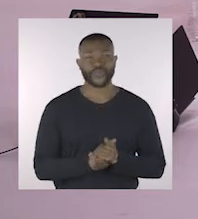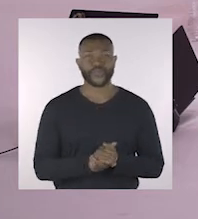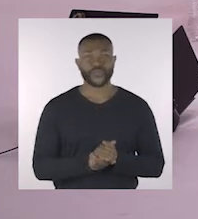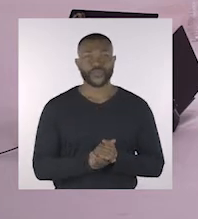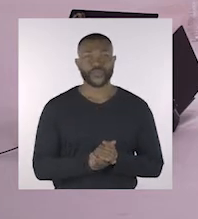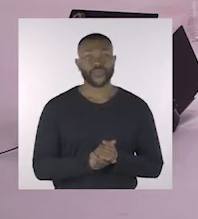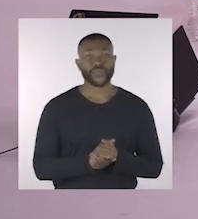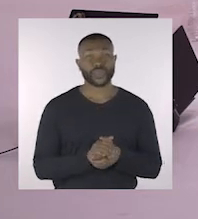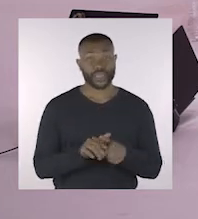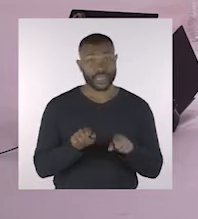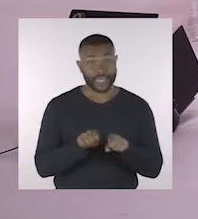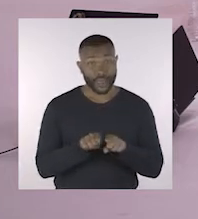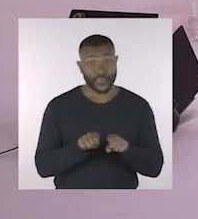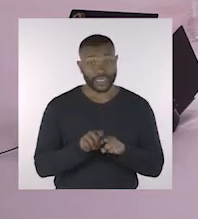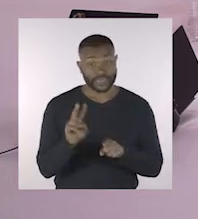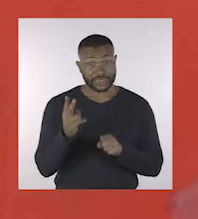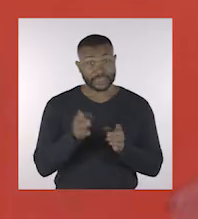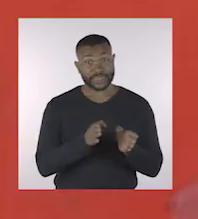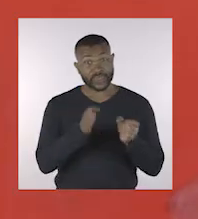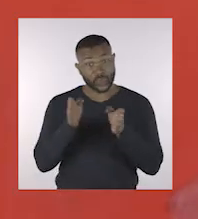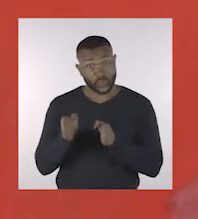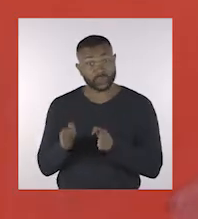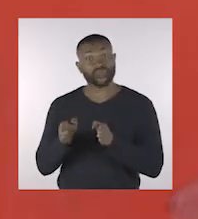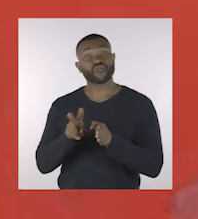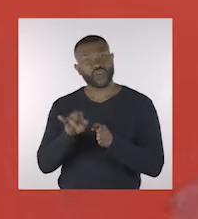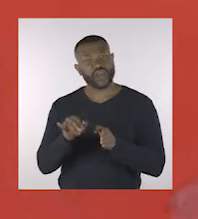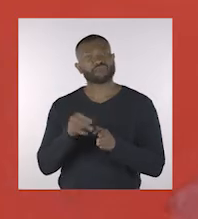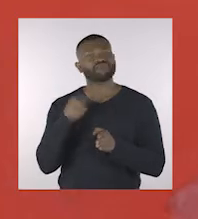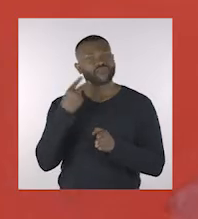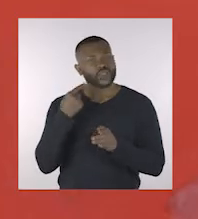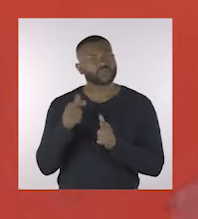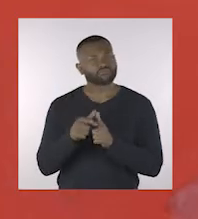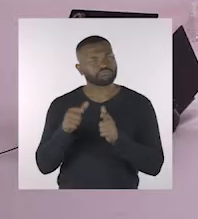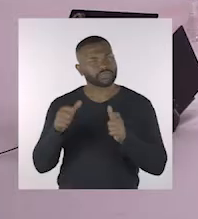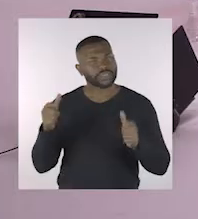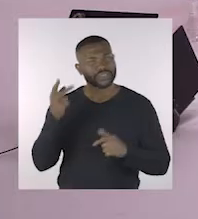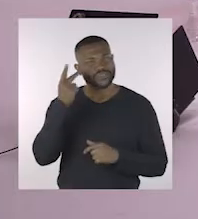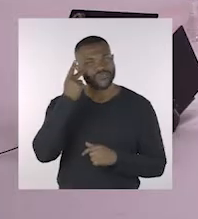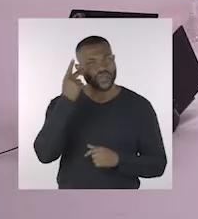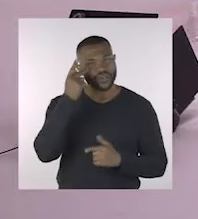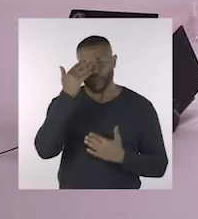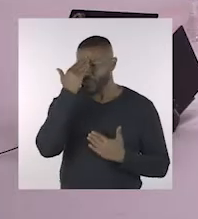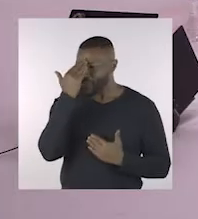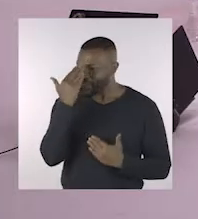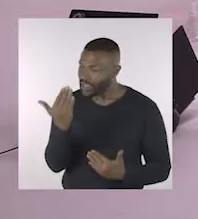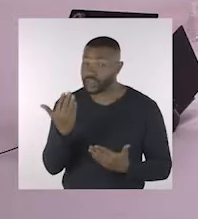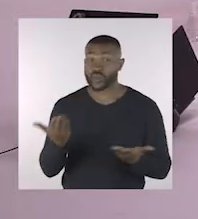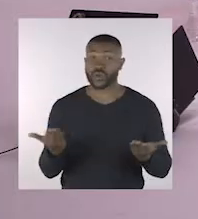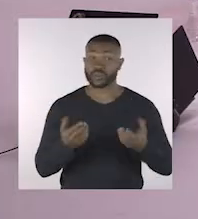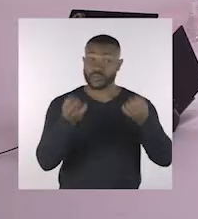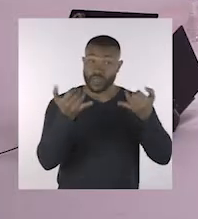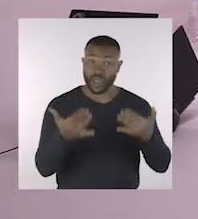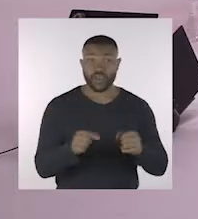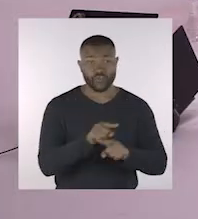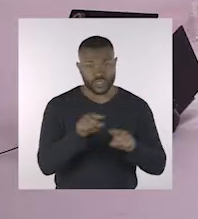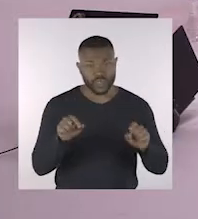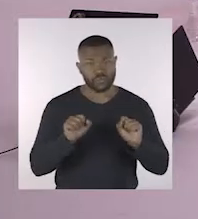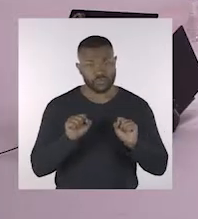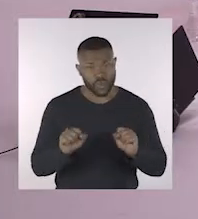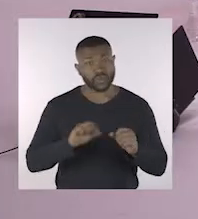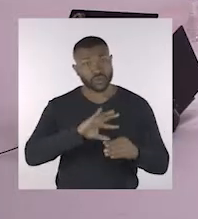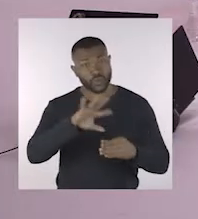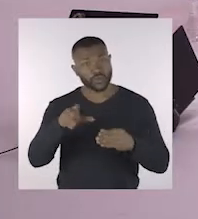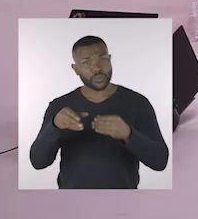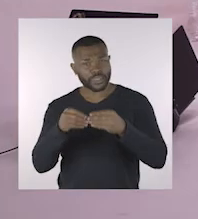nós vamos Não só esse misturo com nós vamos aumentar bastante a bancada aqui nessa São Paulo muito obrigada deixando claro que vocês